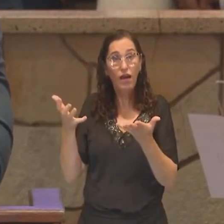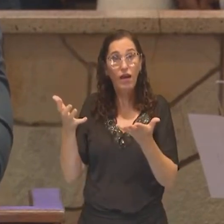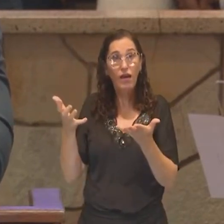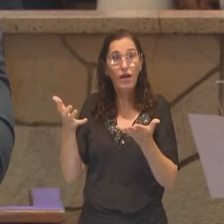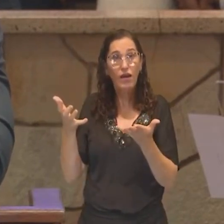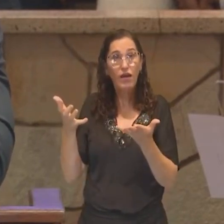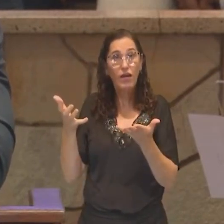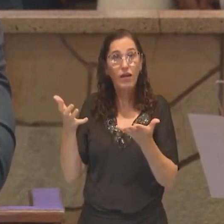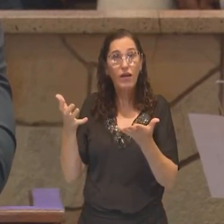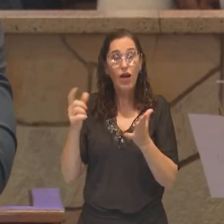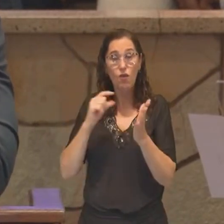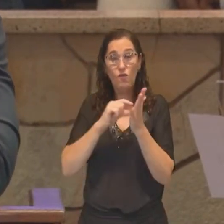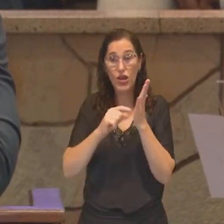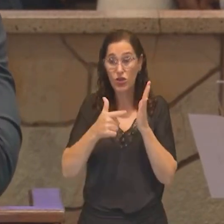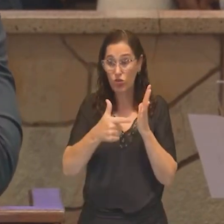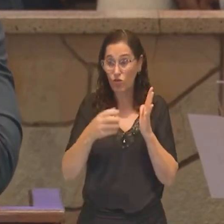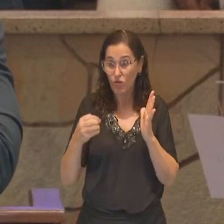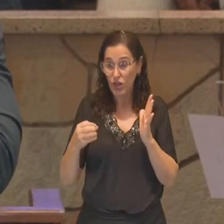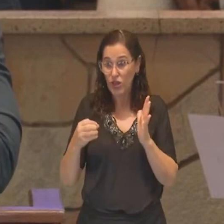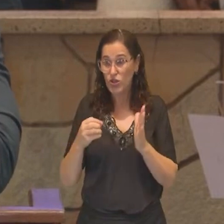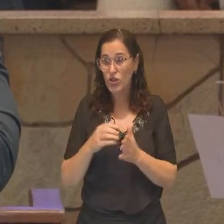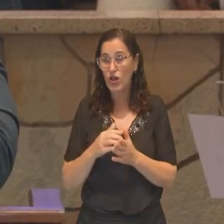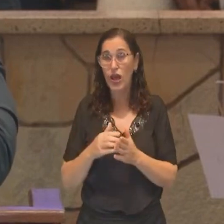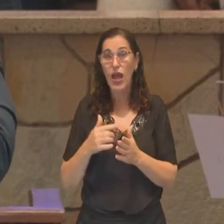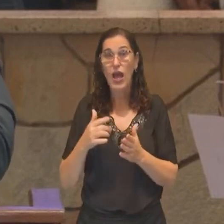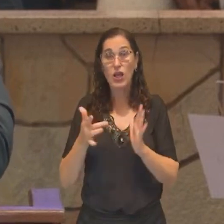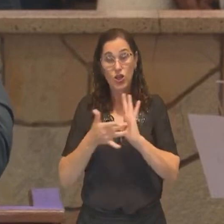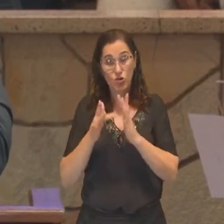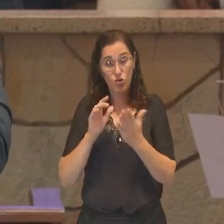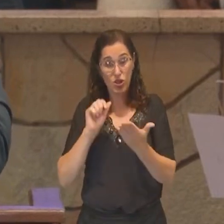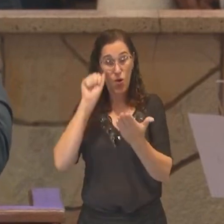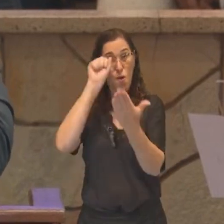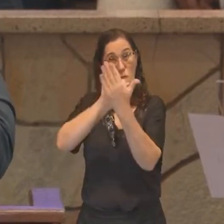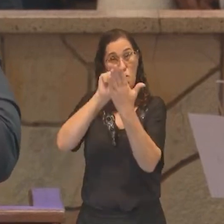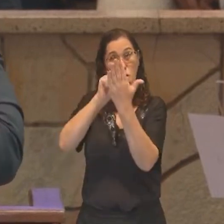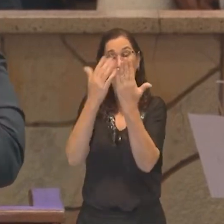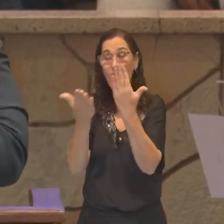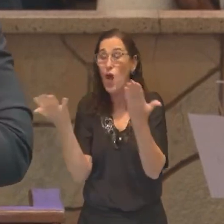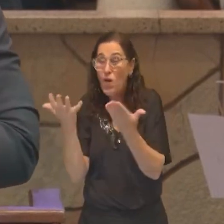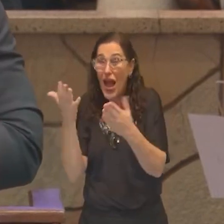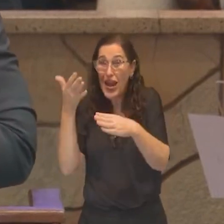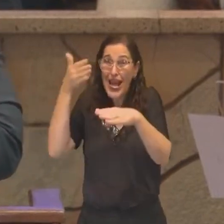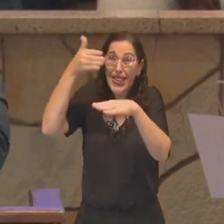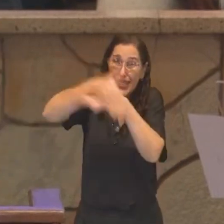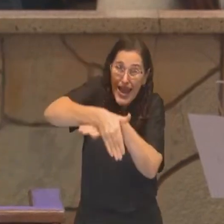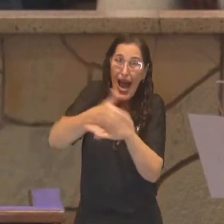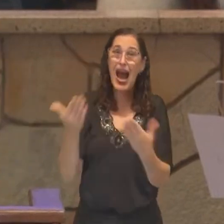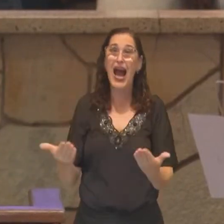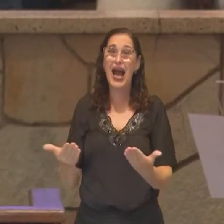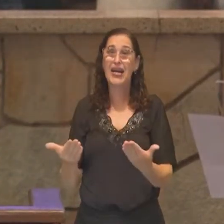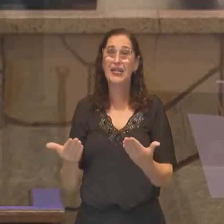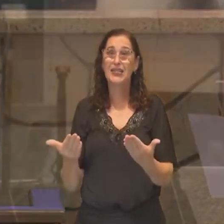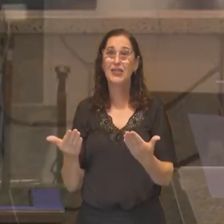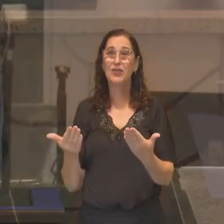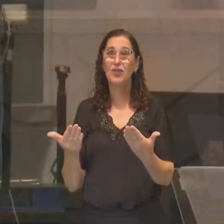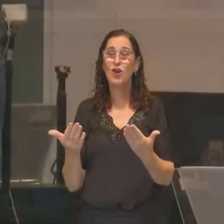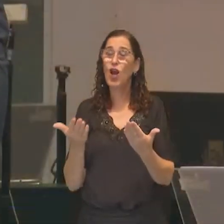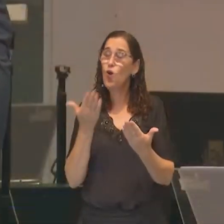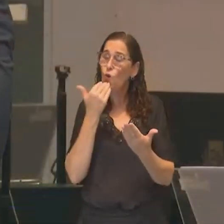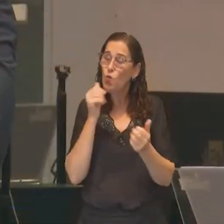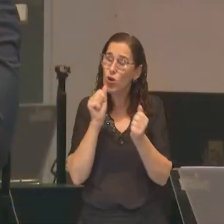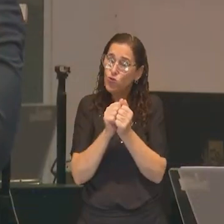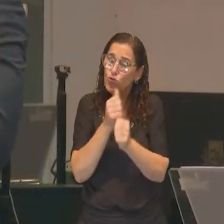Ele está dizendo no verso 20: estou à porta, eu quero entrar, eu quero me assentar, eu quero